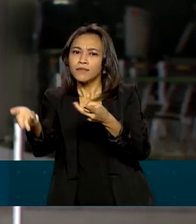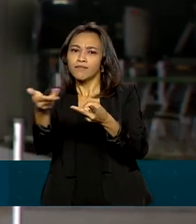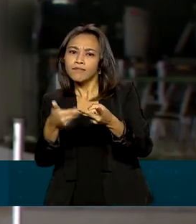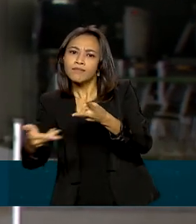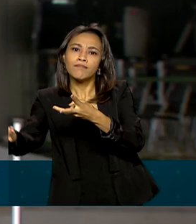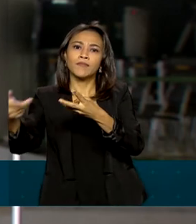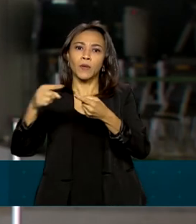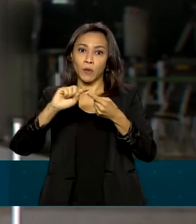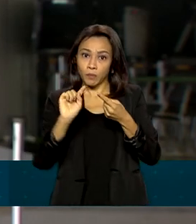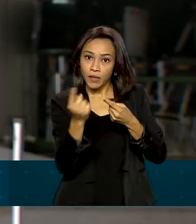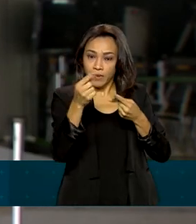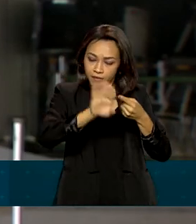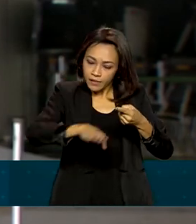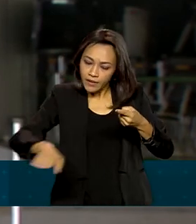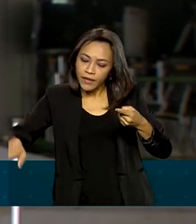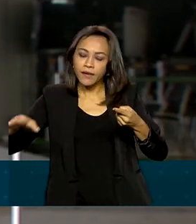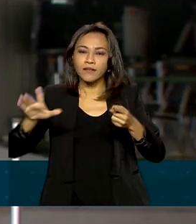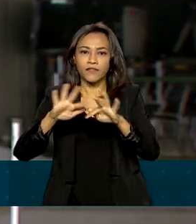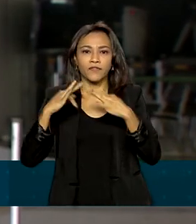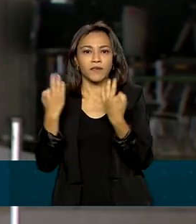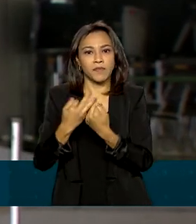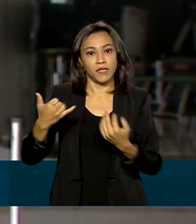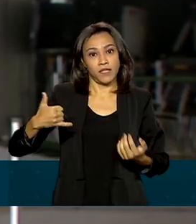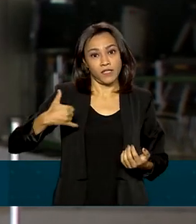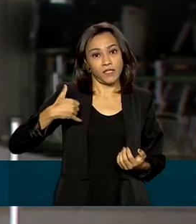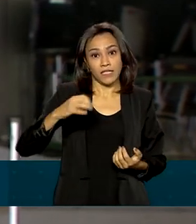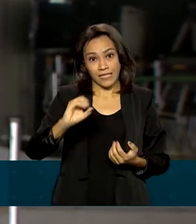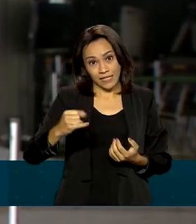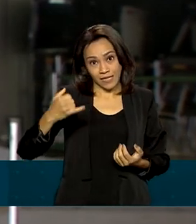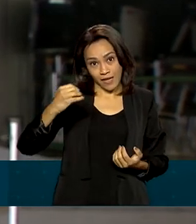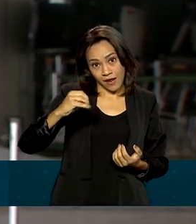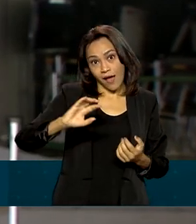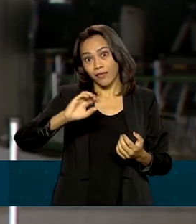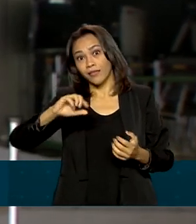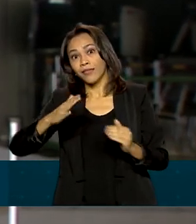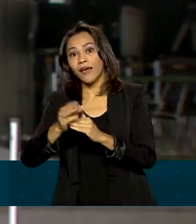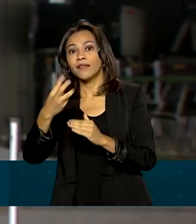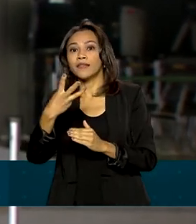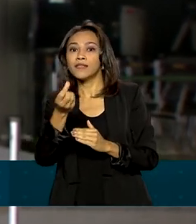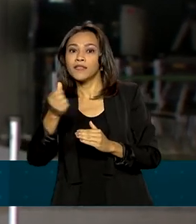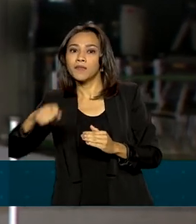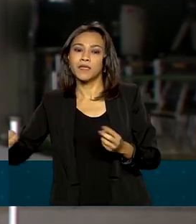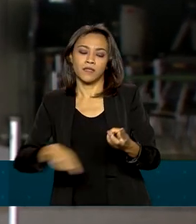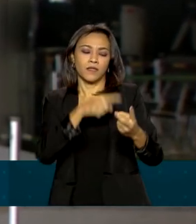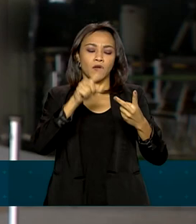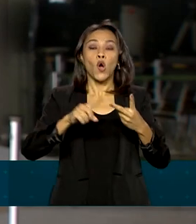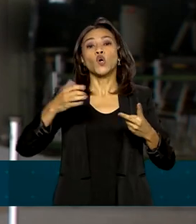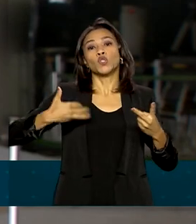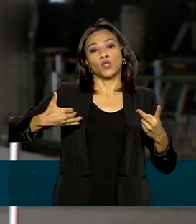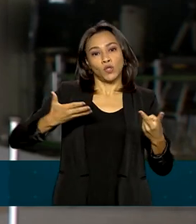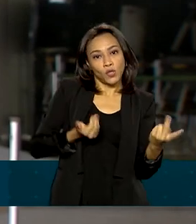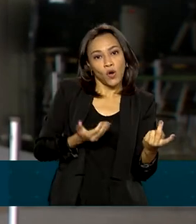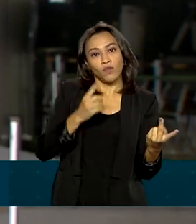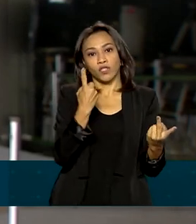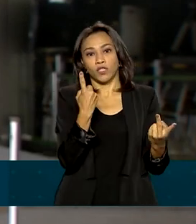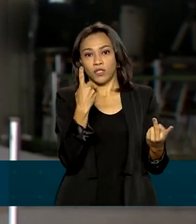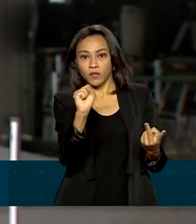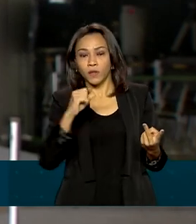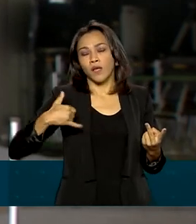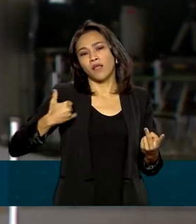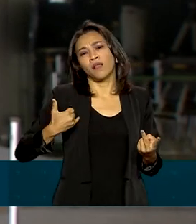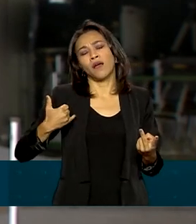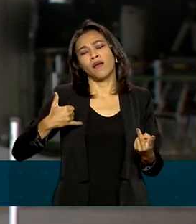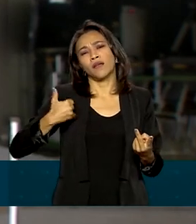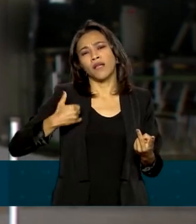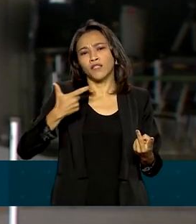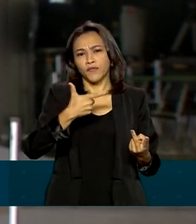o primeiro infância para Famílias com crianças de 0 a 36 meses o composição familiar para jovens de 18 a 21 anos para